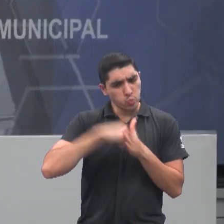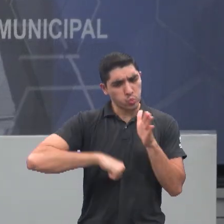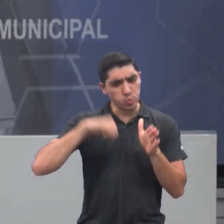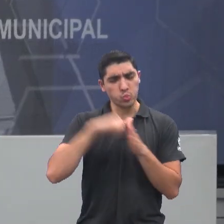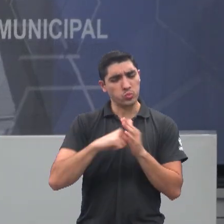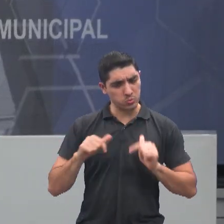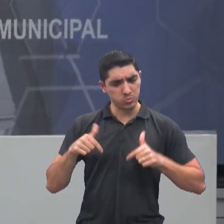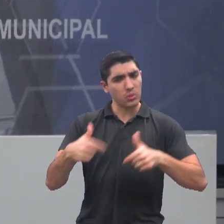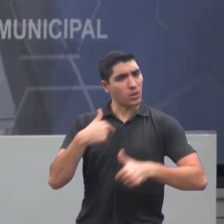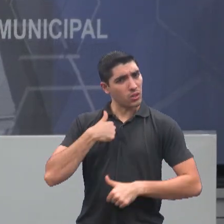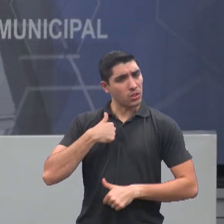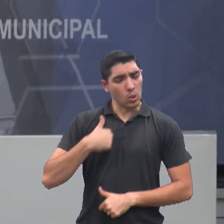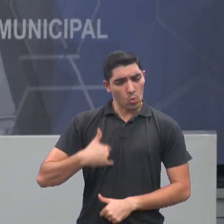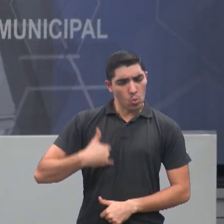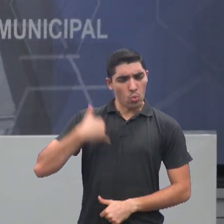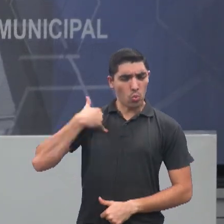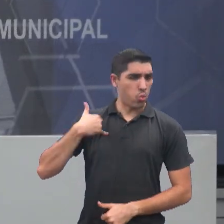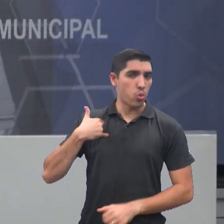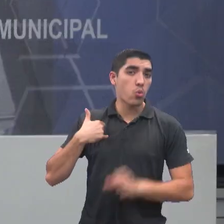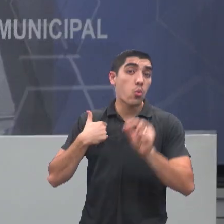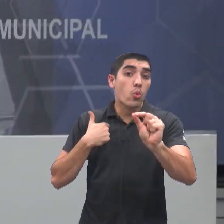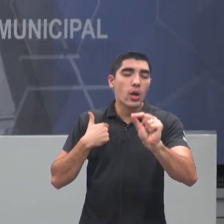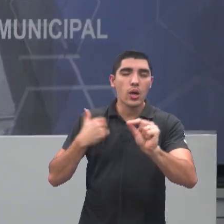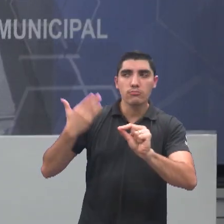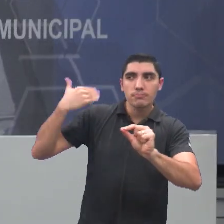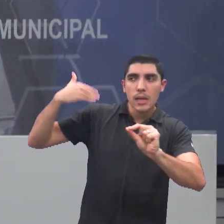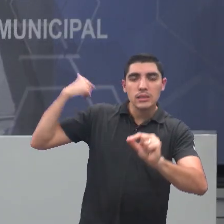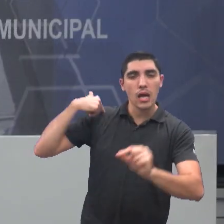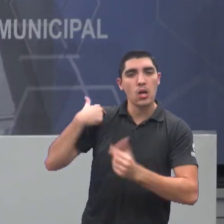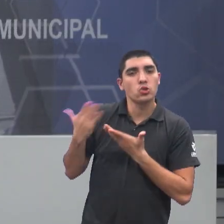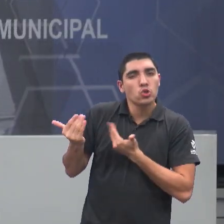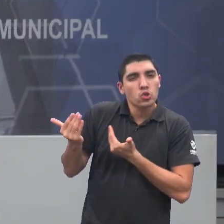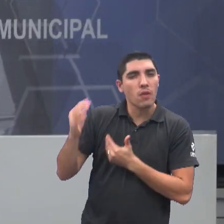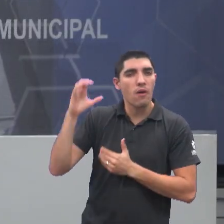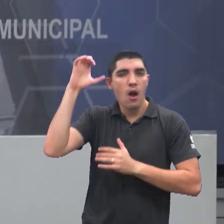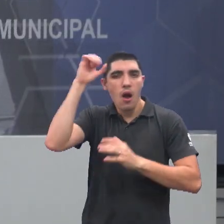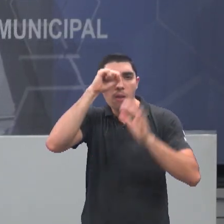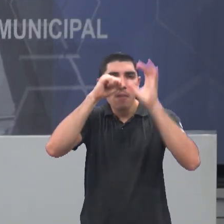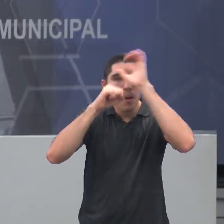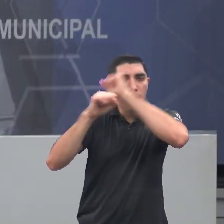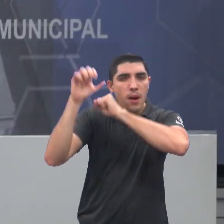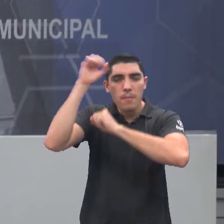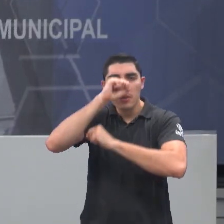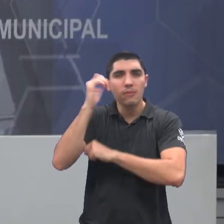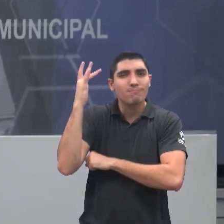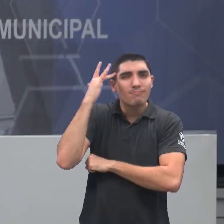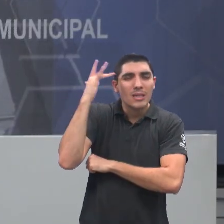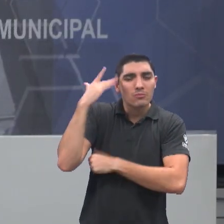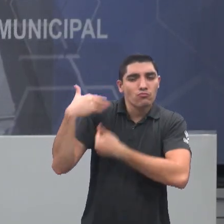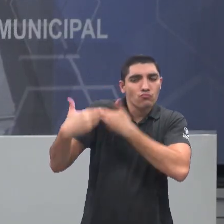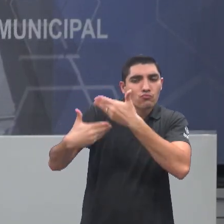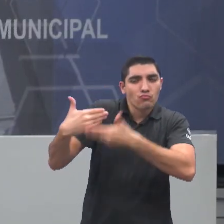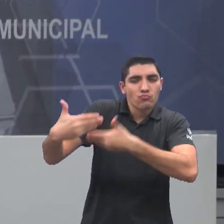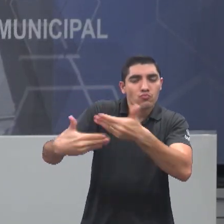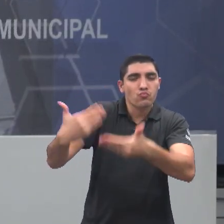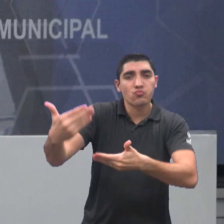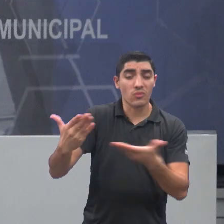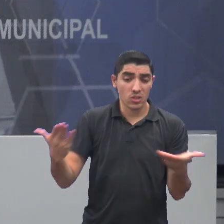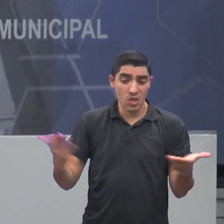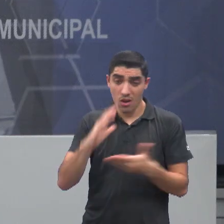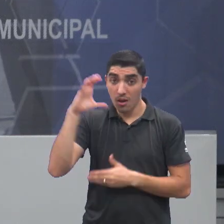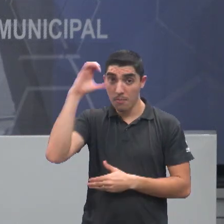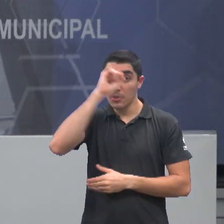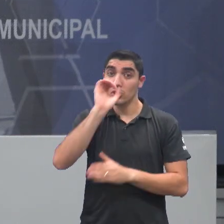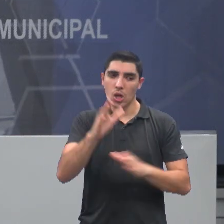formação, errática, mas minha formação enquanto jovem, que foi amadurecendo, que foi aprendendo, que passou por alguns grupos